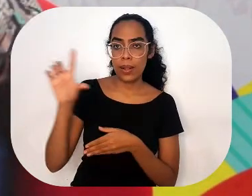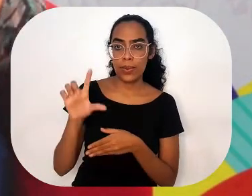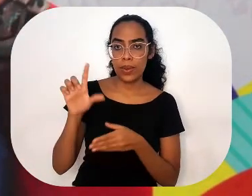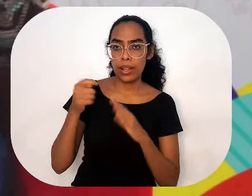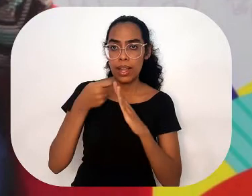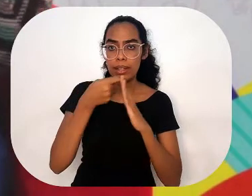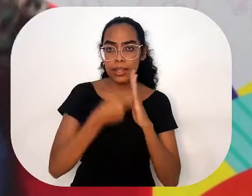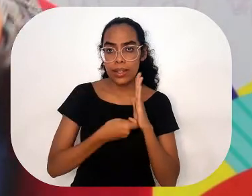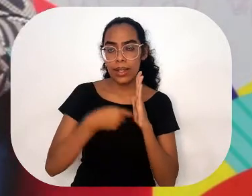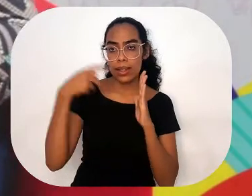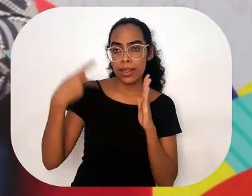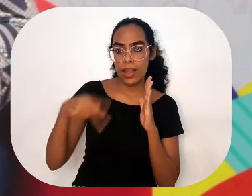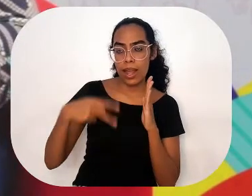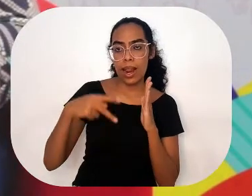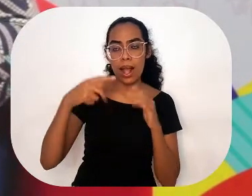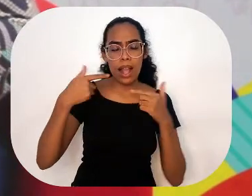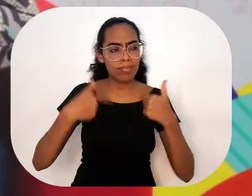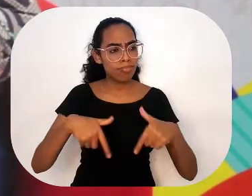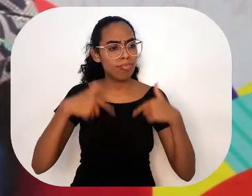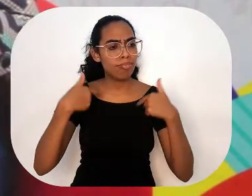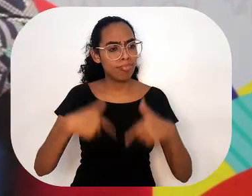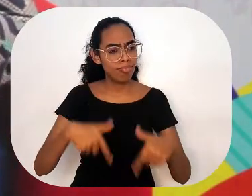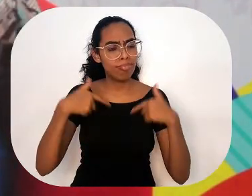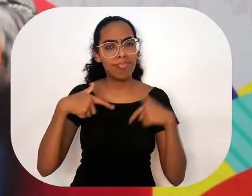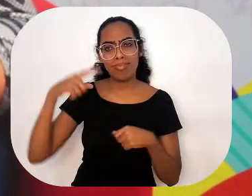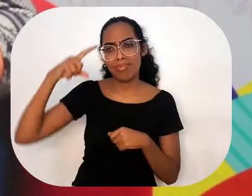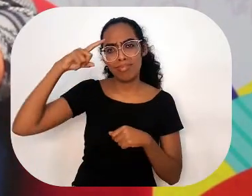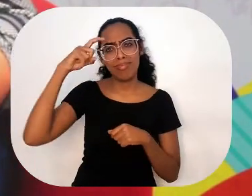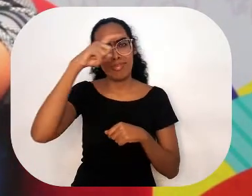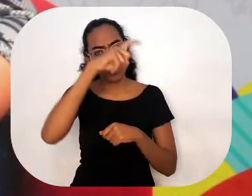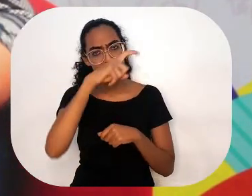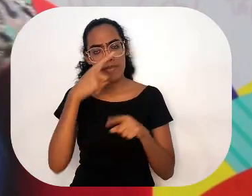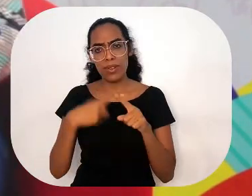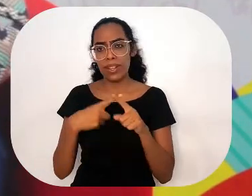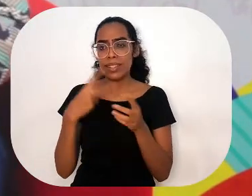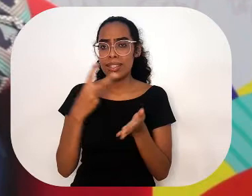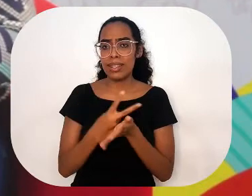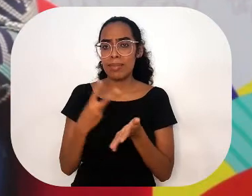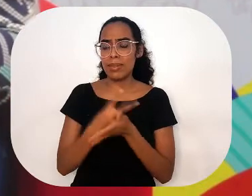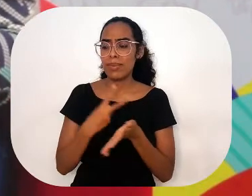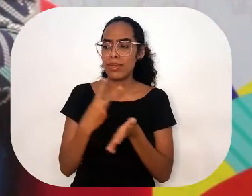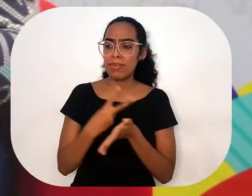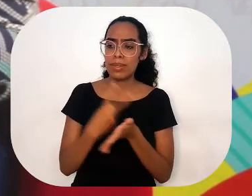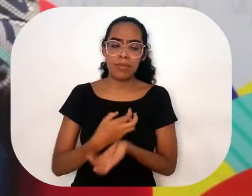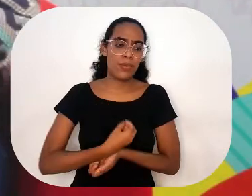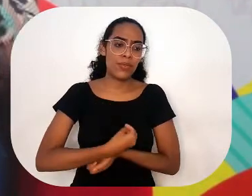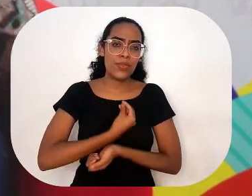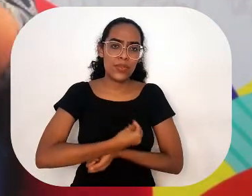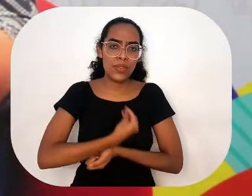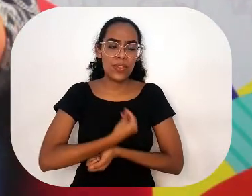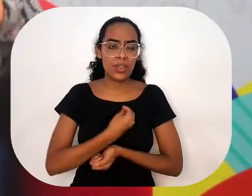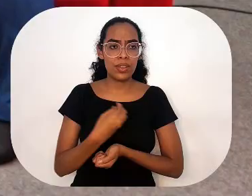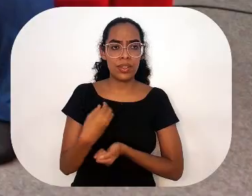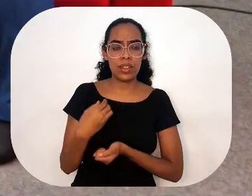dela é a escrita para ela é um processo lado é ardo porque se relaciona o tempo todo com a vida